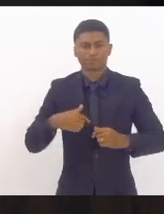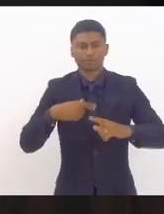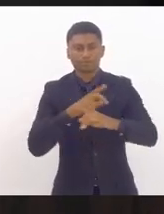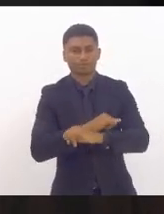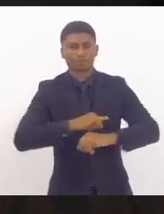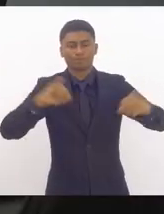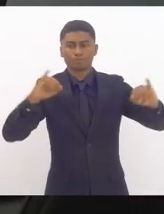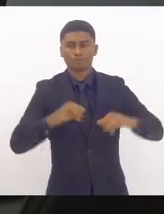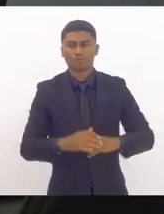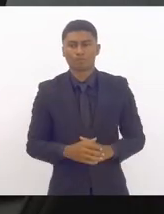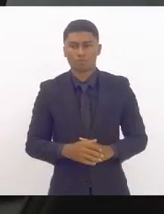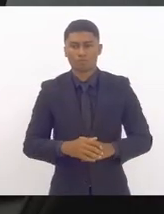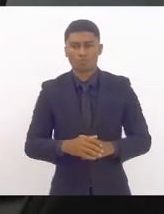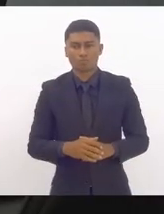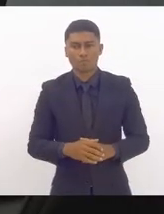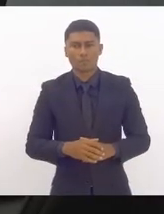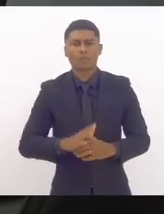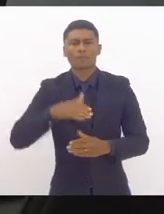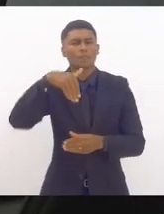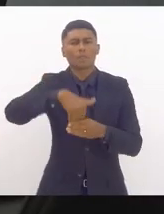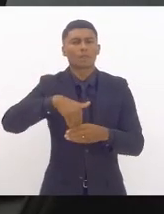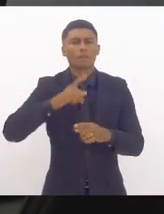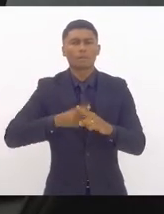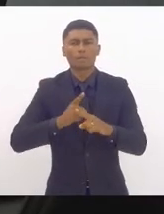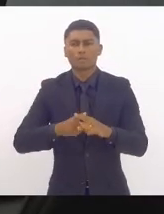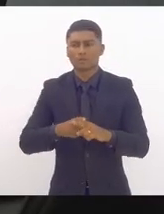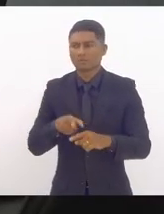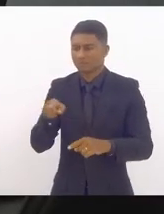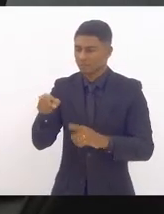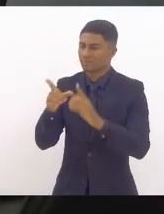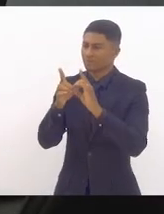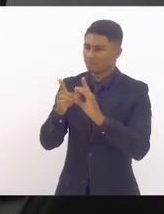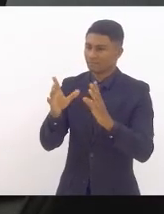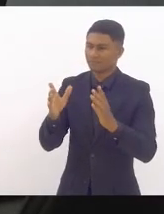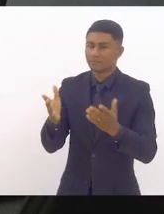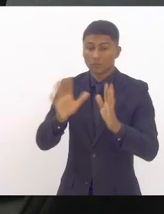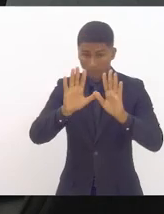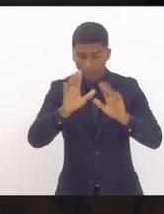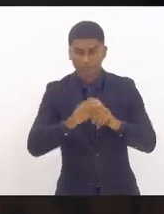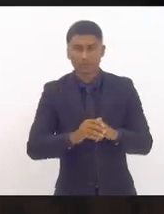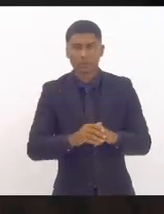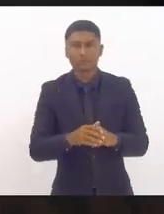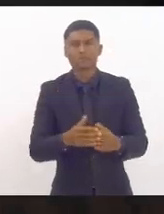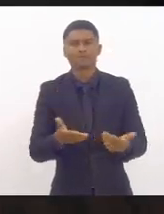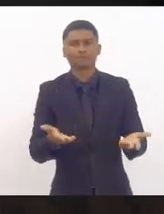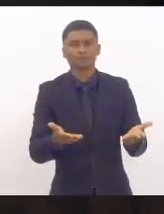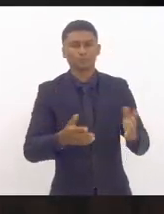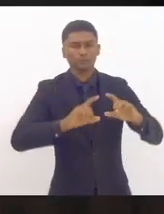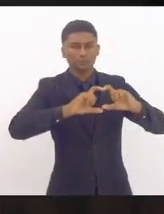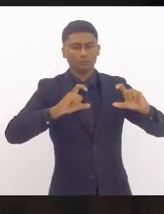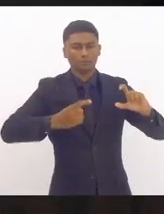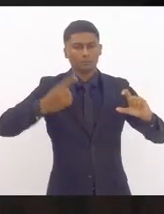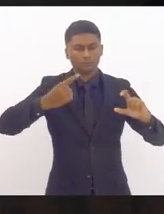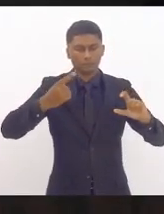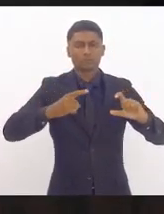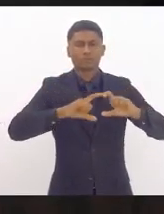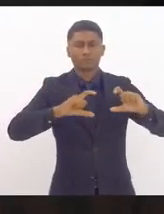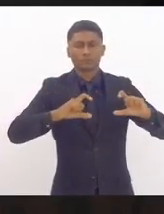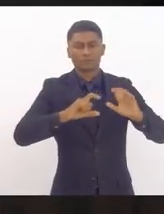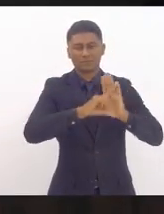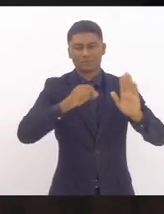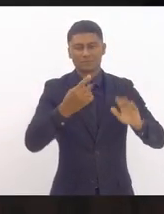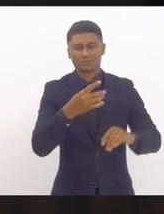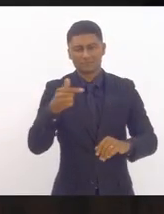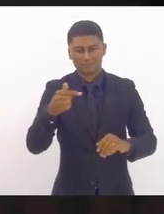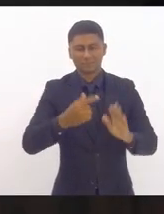Anuncie. Declaração, presidente, bem rapidinho. Vossa Excelência terá todo o tempo. Incluído na ordem do dia, de acordo com o parágrafo 1º do artigo 47 do Regimento Interno e Tramitação